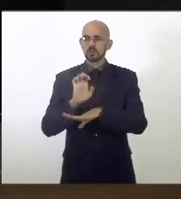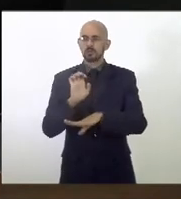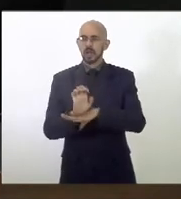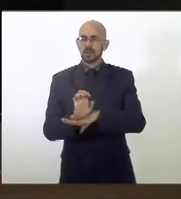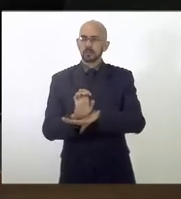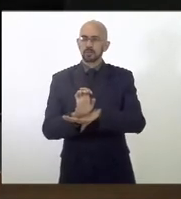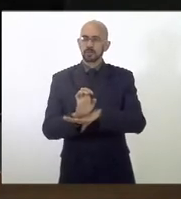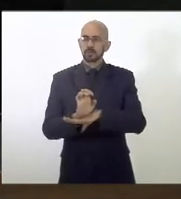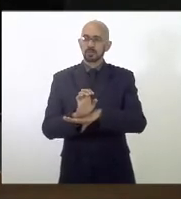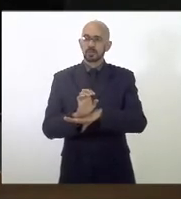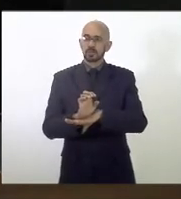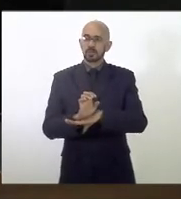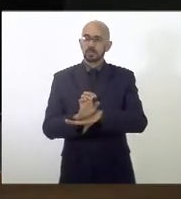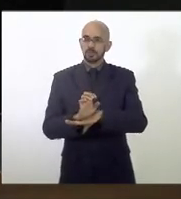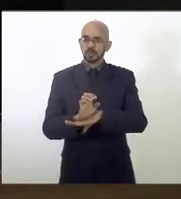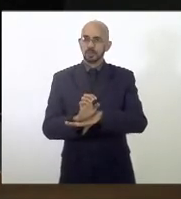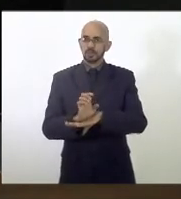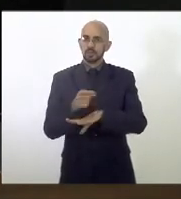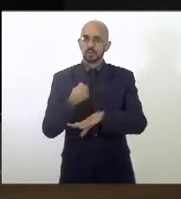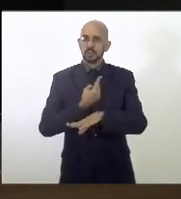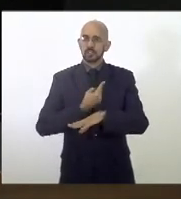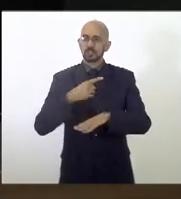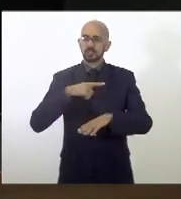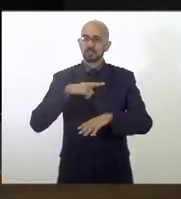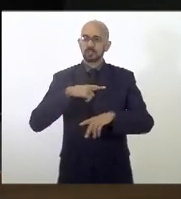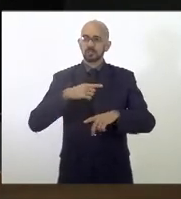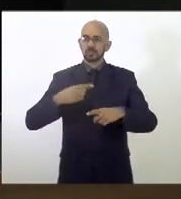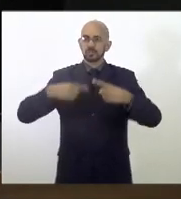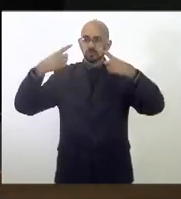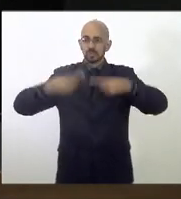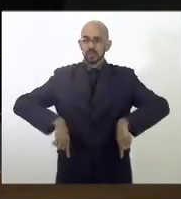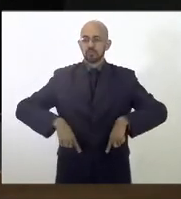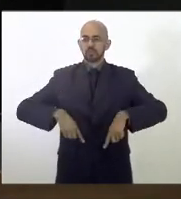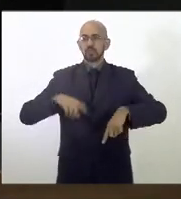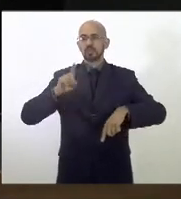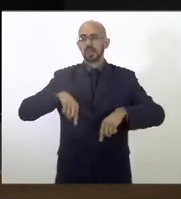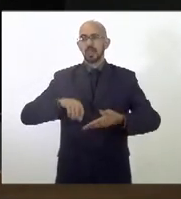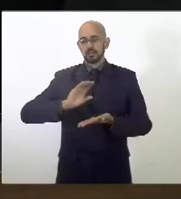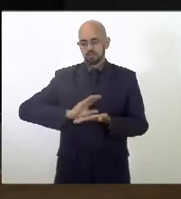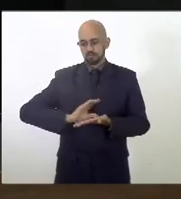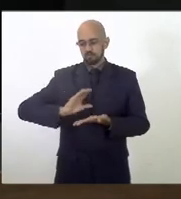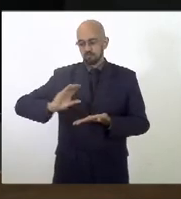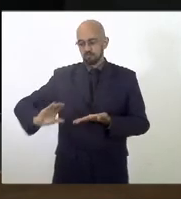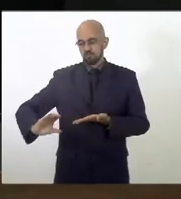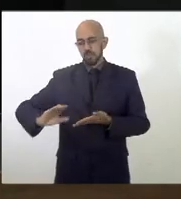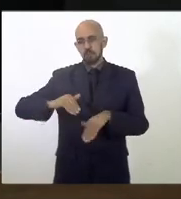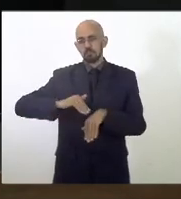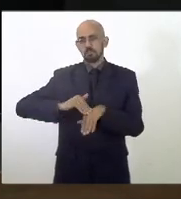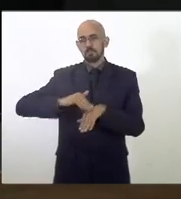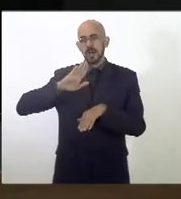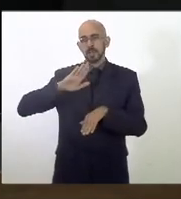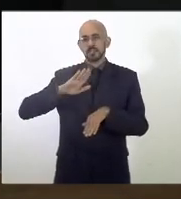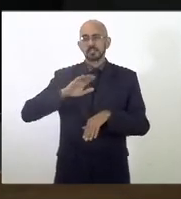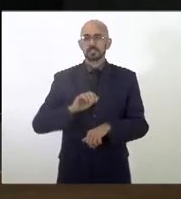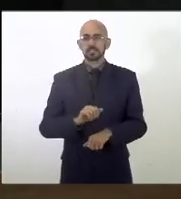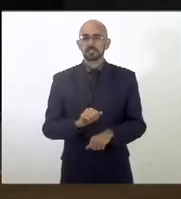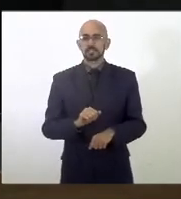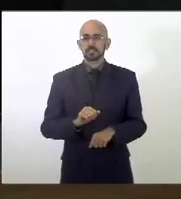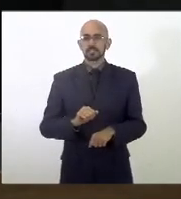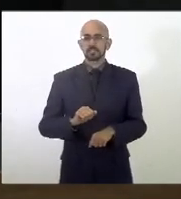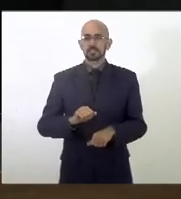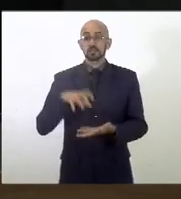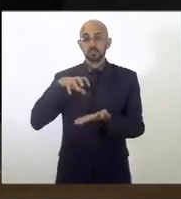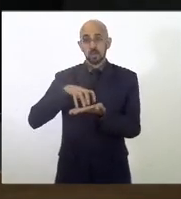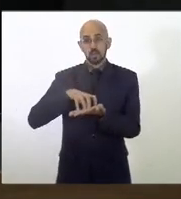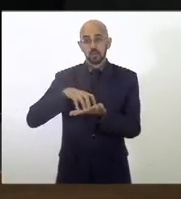alguns desafios, Almirante Vasques, que é trazer mais investimentos, especialmente no setor de petróleo, para